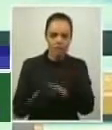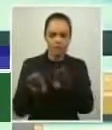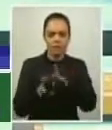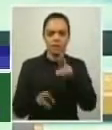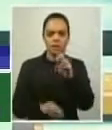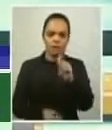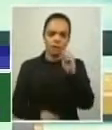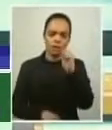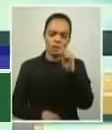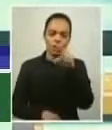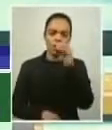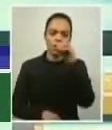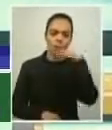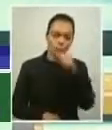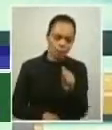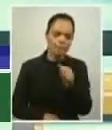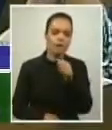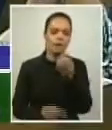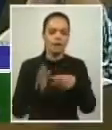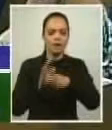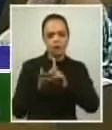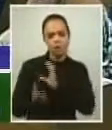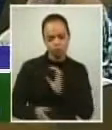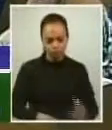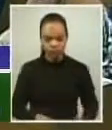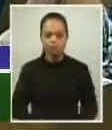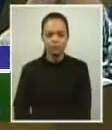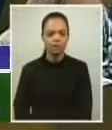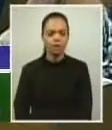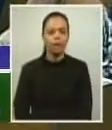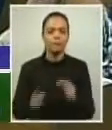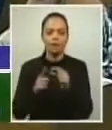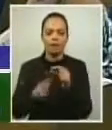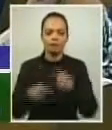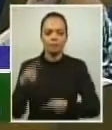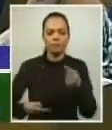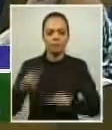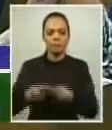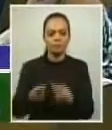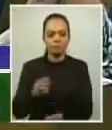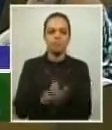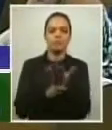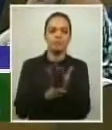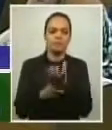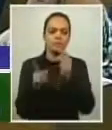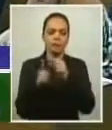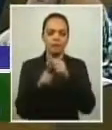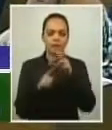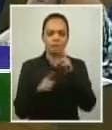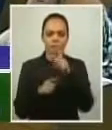antes de Cristo a palavra política vem ela ela deriva da palavra grega